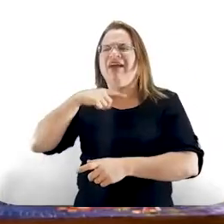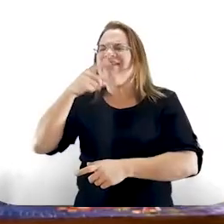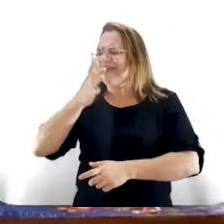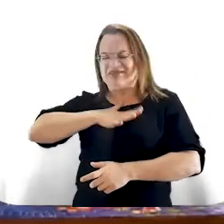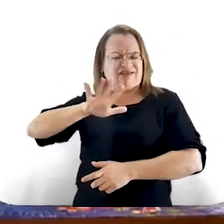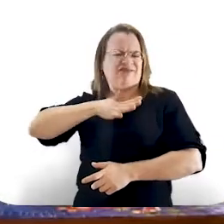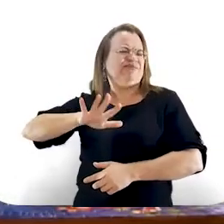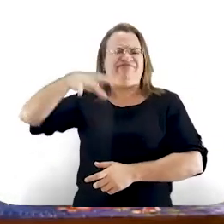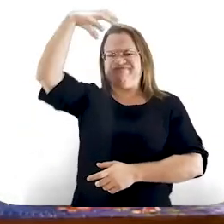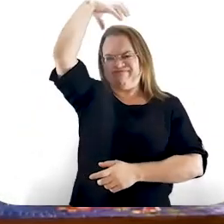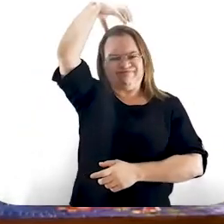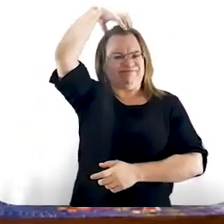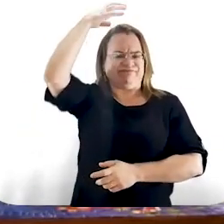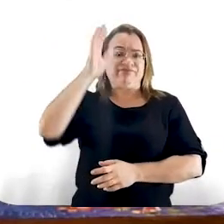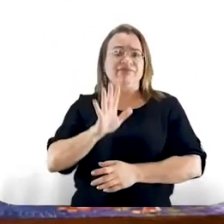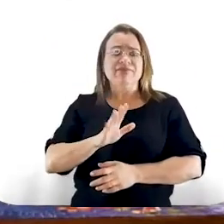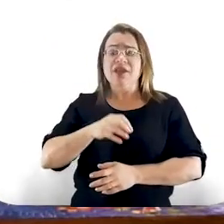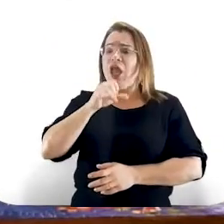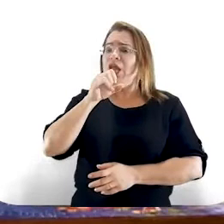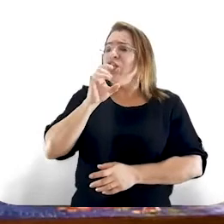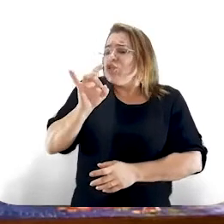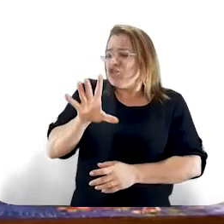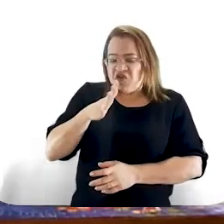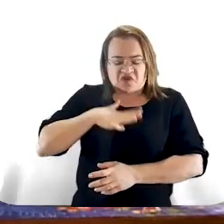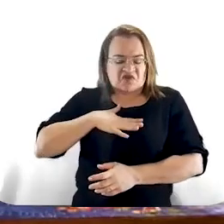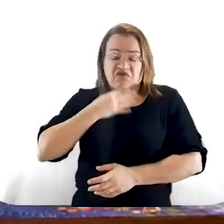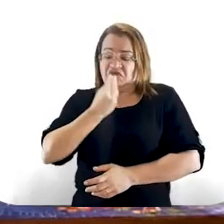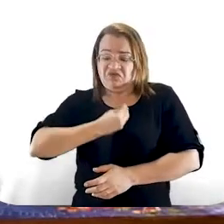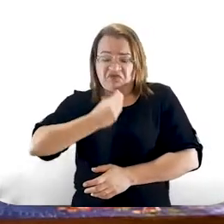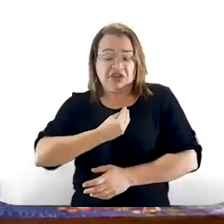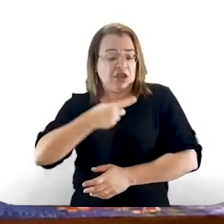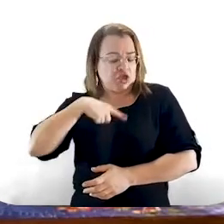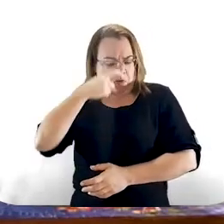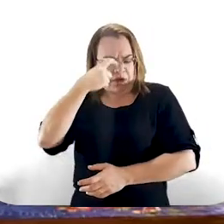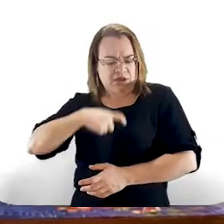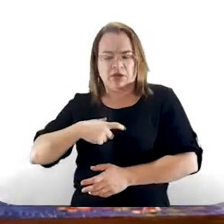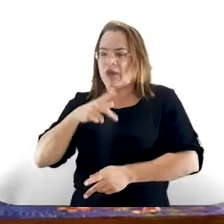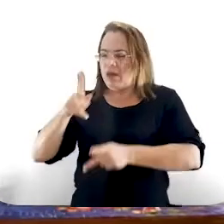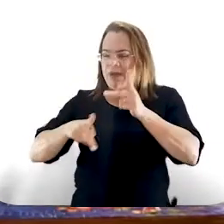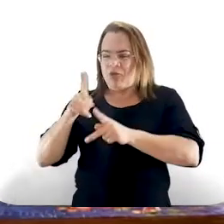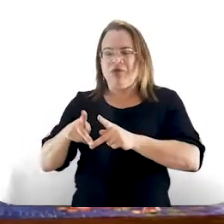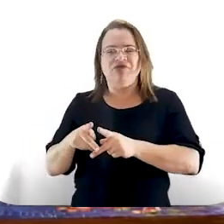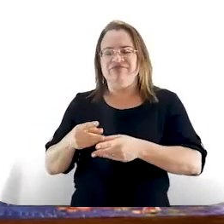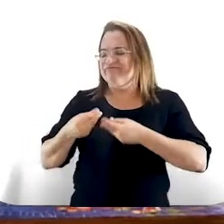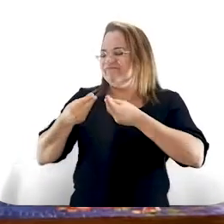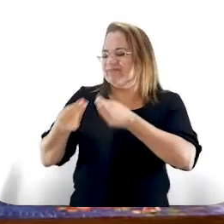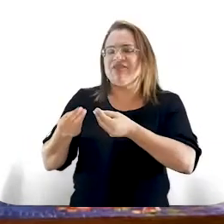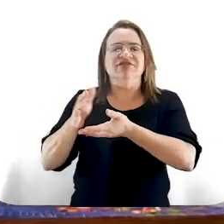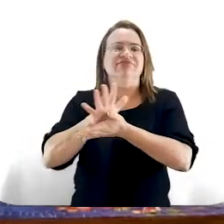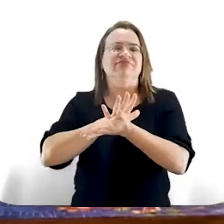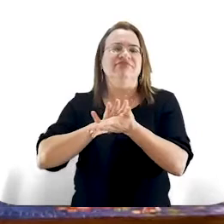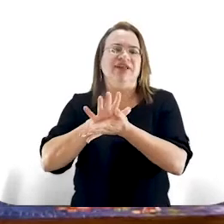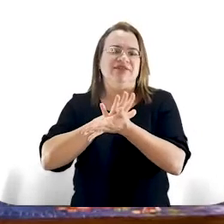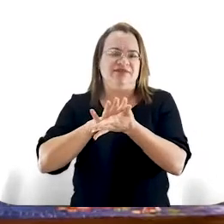gostava daquele rei. Ele só vivia para si. Para o povo, ele não dava